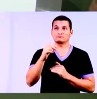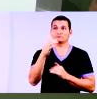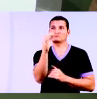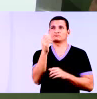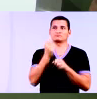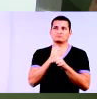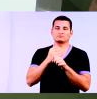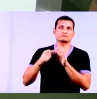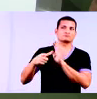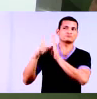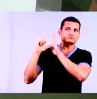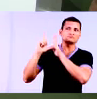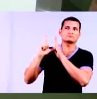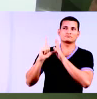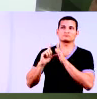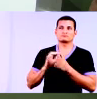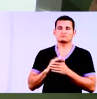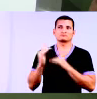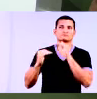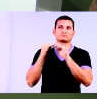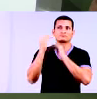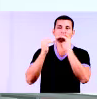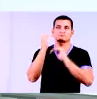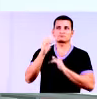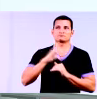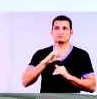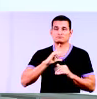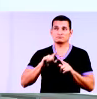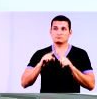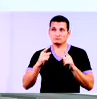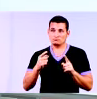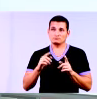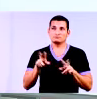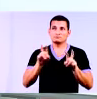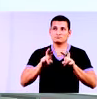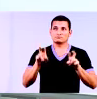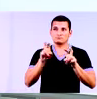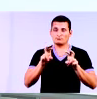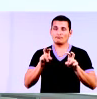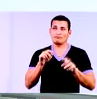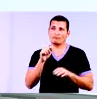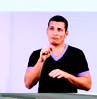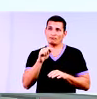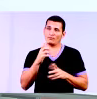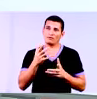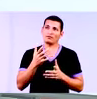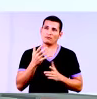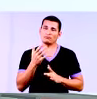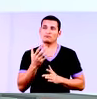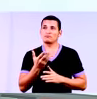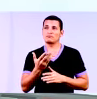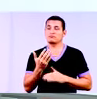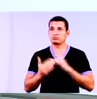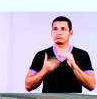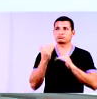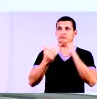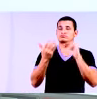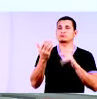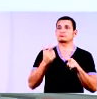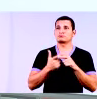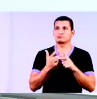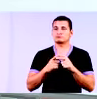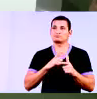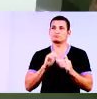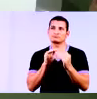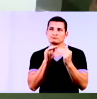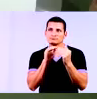estava, a evolução tecnológica já tinha. Só que uma máquina, ela passa a produzir mais, por quê? Porque já é compatível com 64 bits, isso.